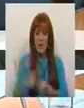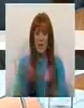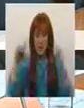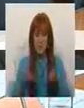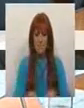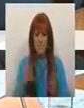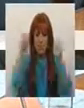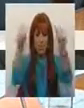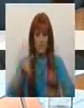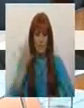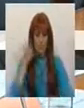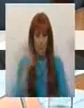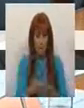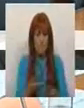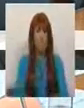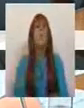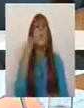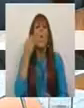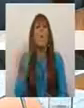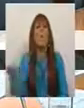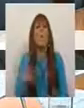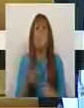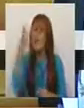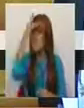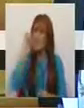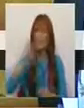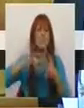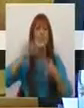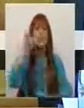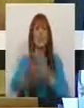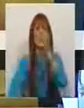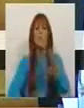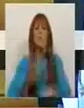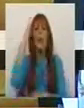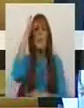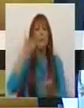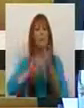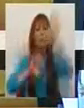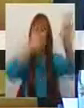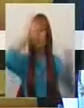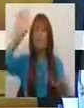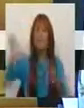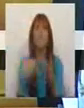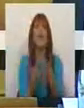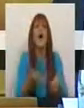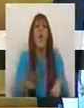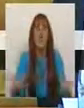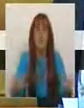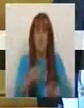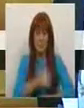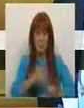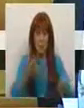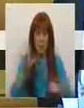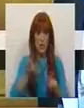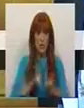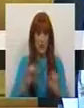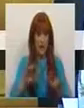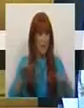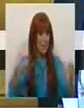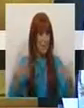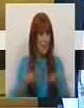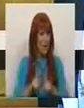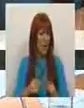às baixas tarifas? Como é que fica aí a sua visão municipalista ou a sua visão descentralizadora? A cidade de Lisboa é de